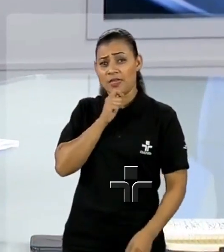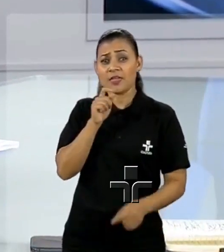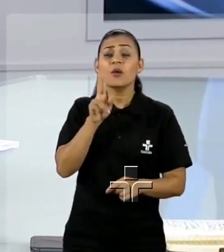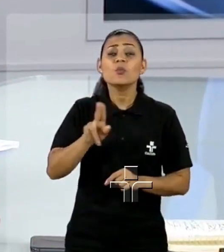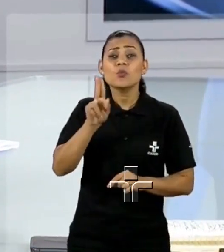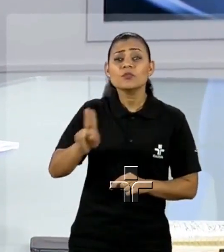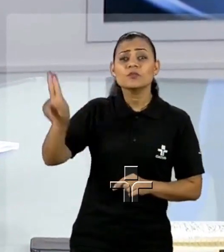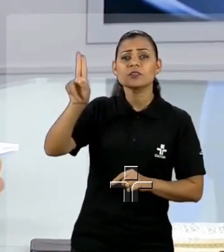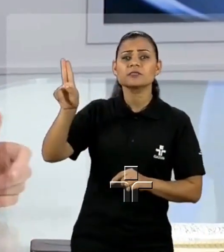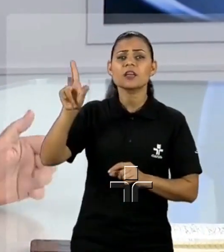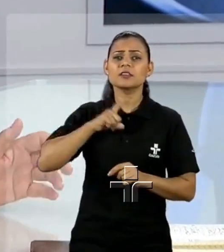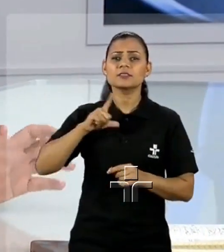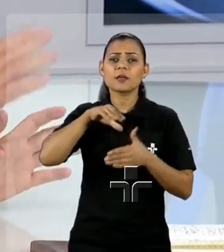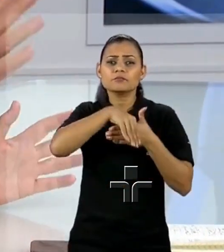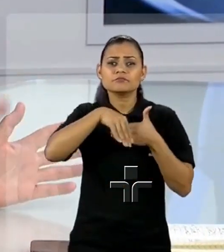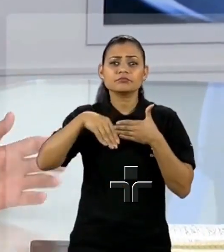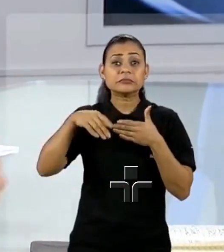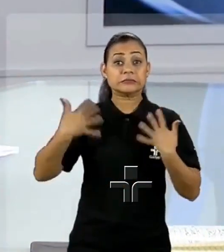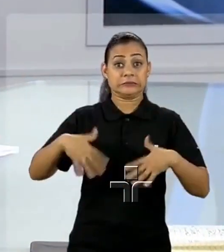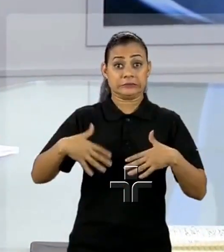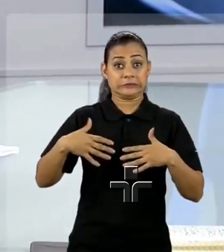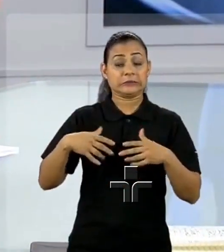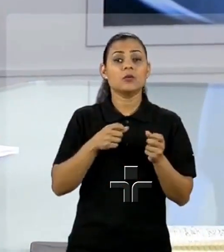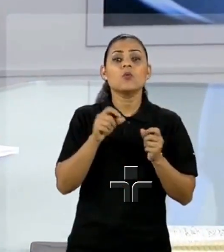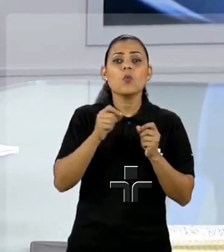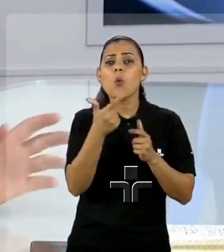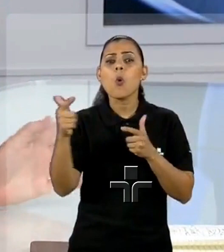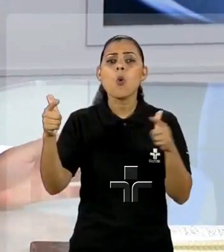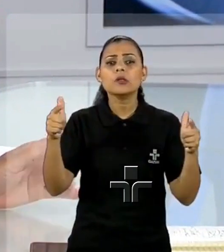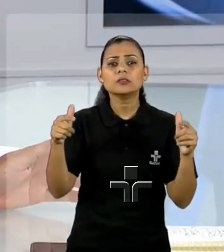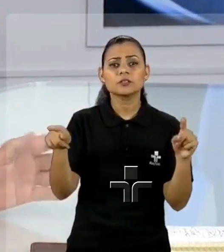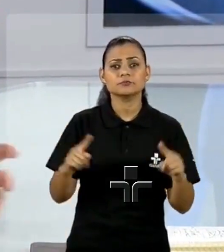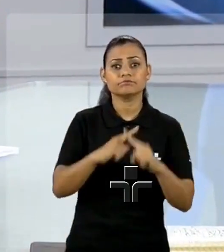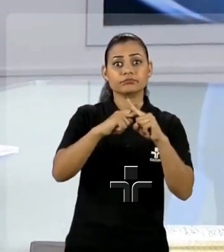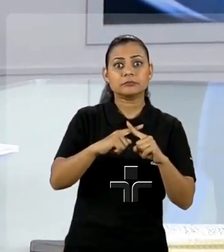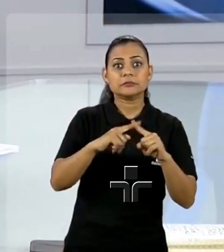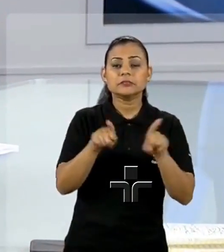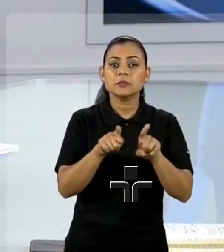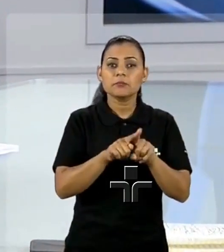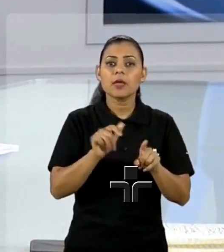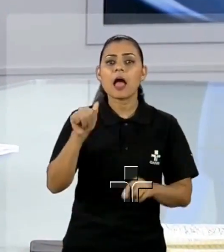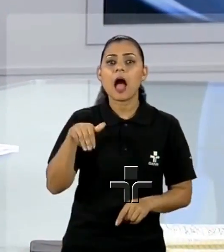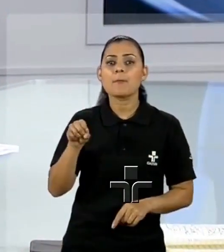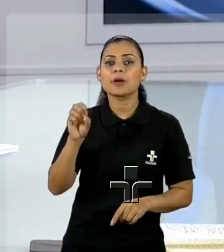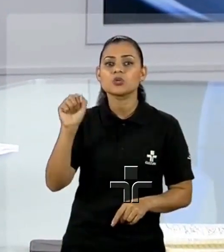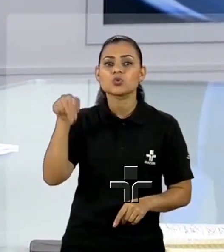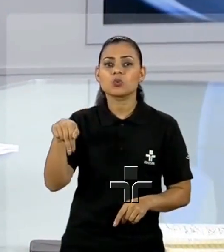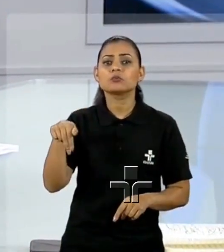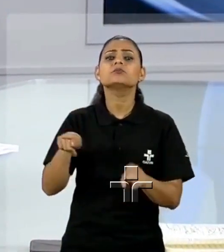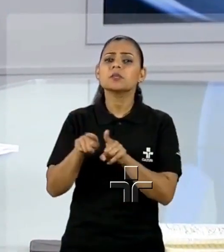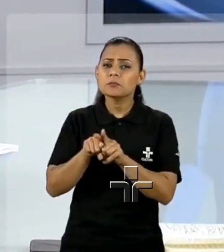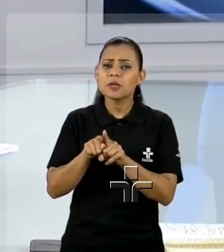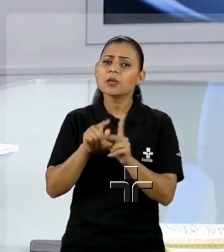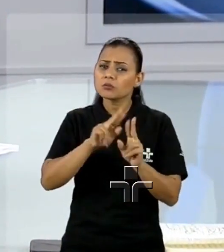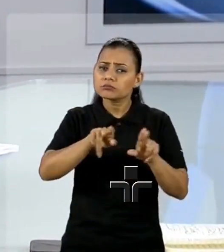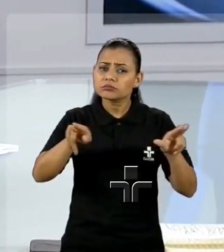têm uma concorrência muito grande aí, até com outras, né, e a Amazon e assim por diante, mas eu